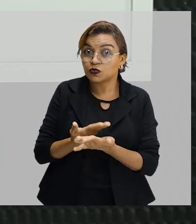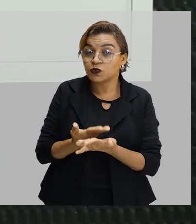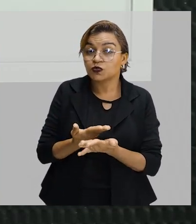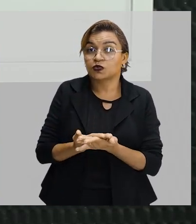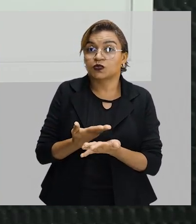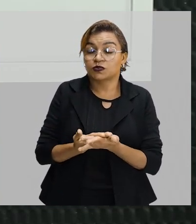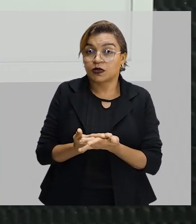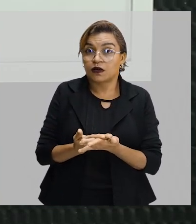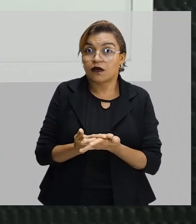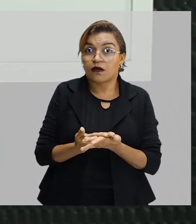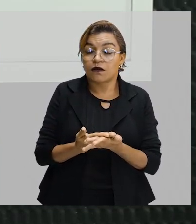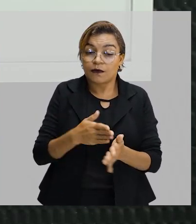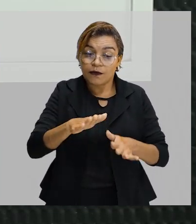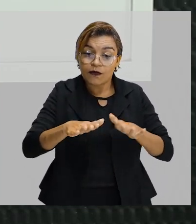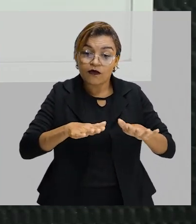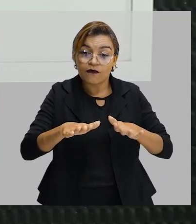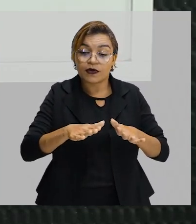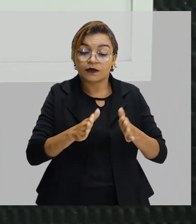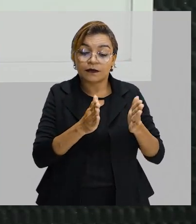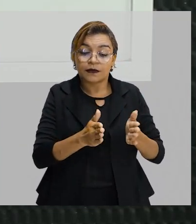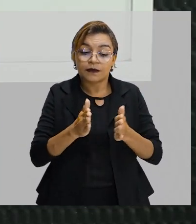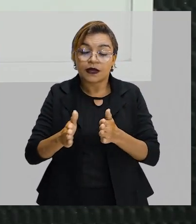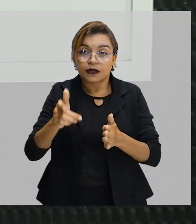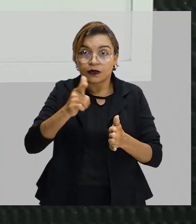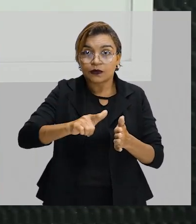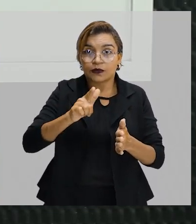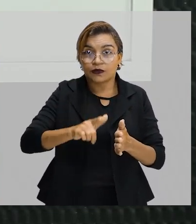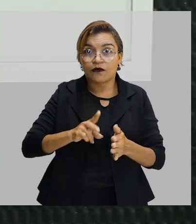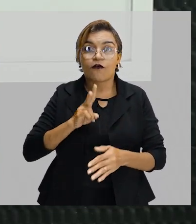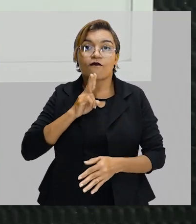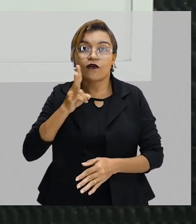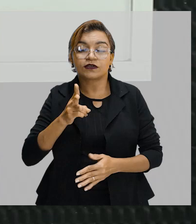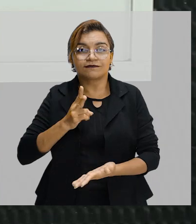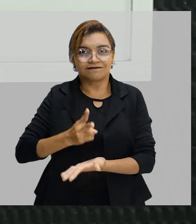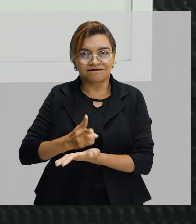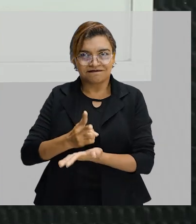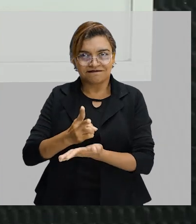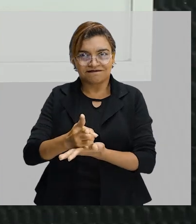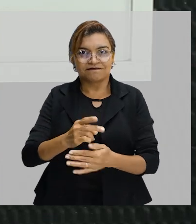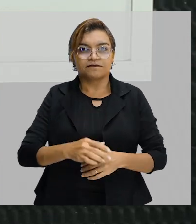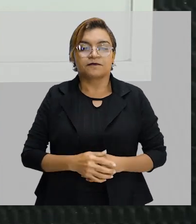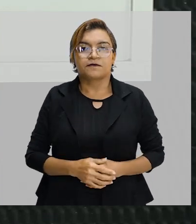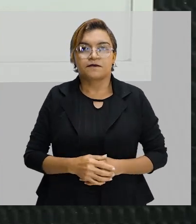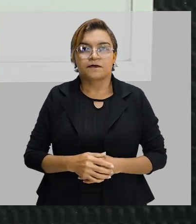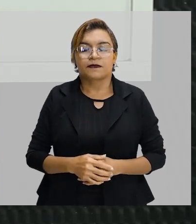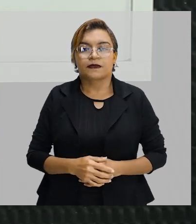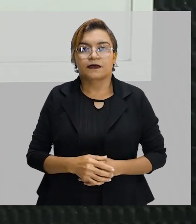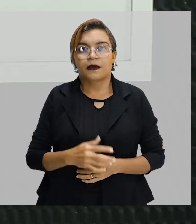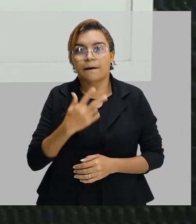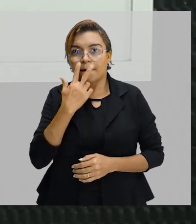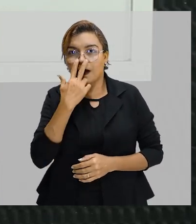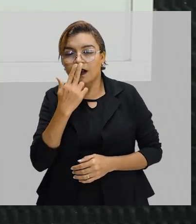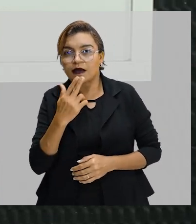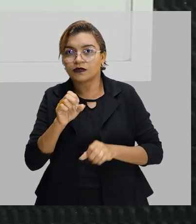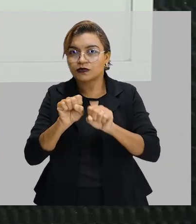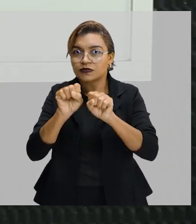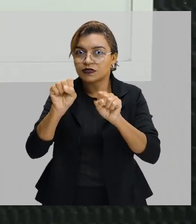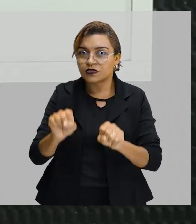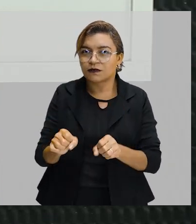desse movimento periódico com forças conservativas. Ou seja, é como se fosse um sistema